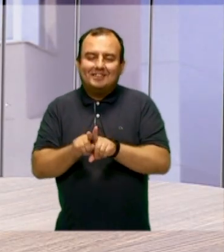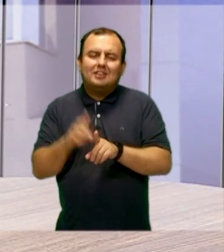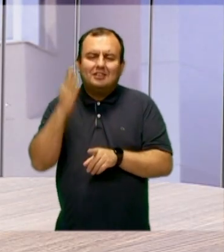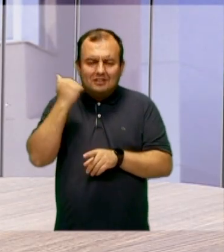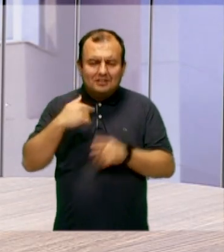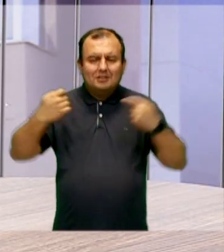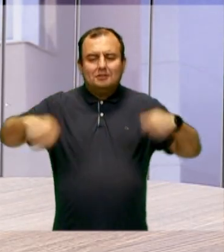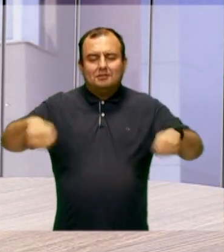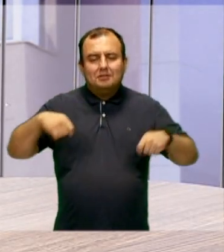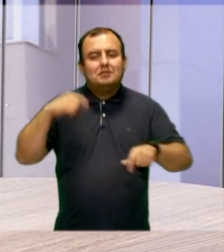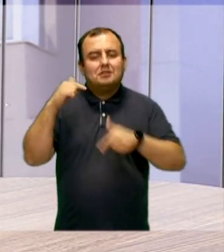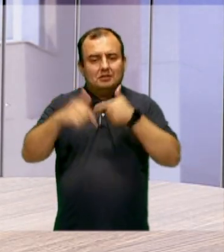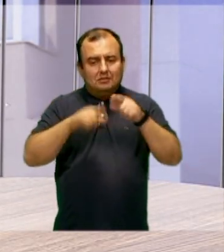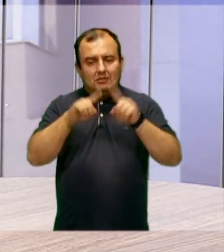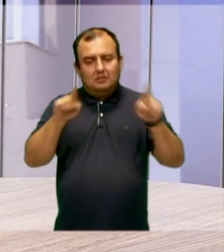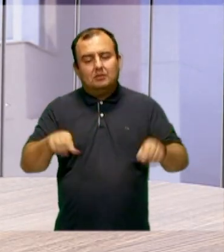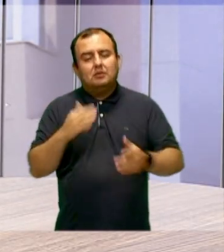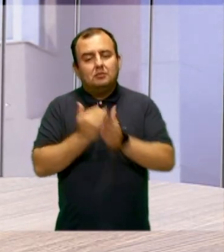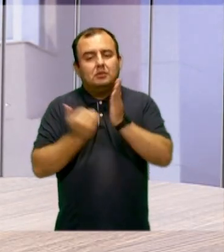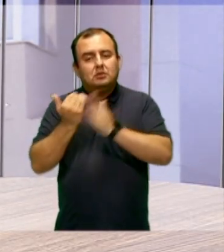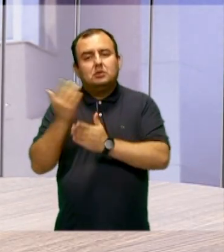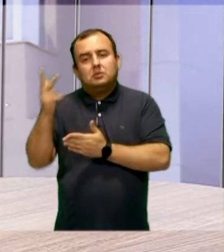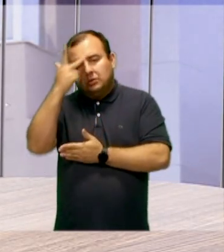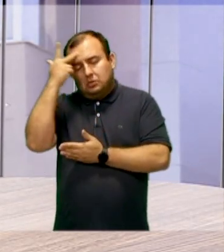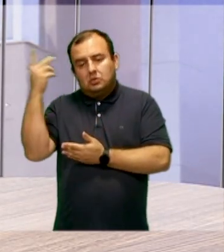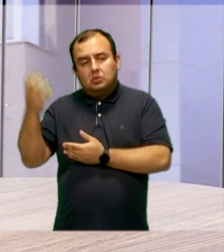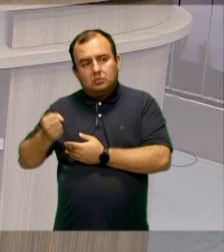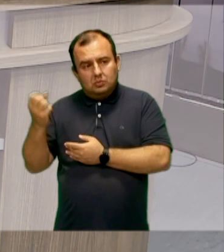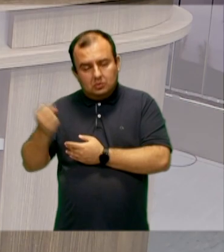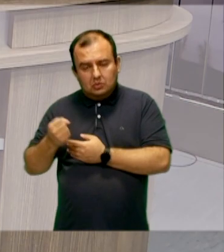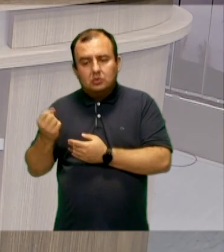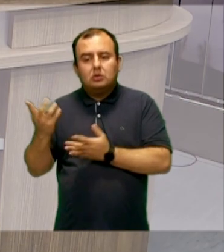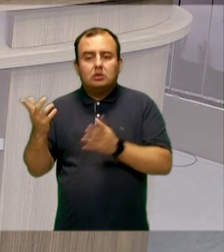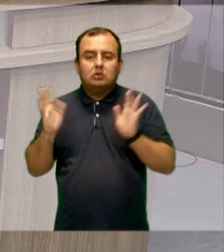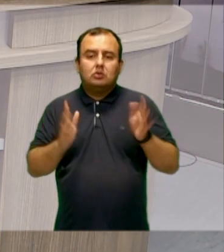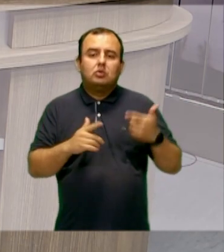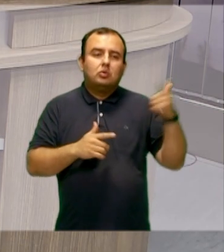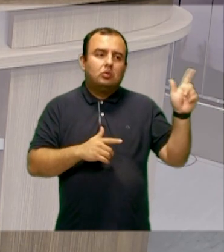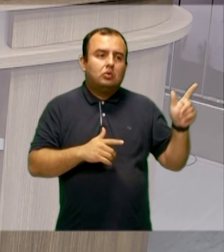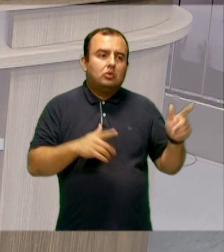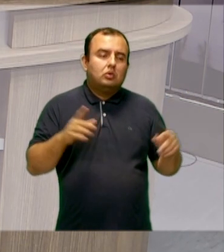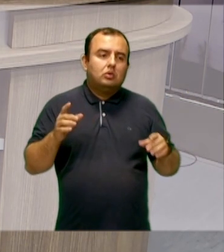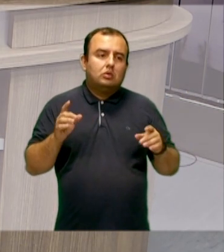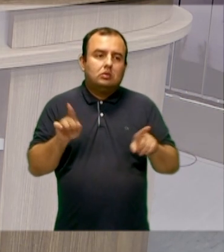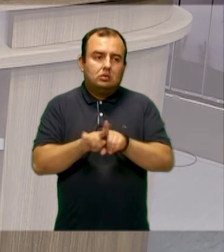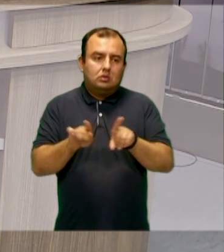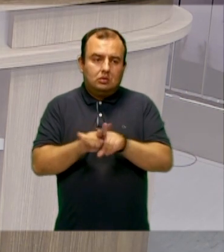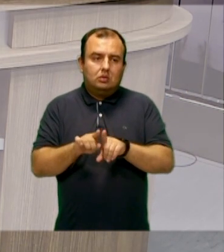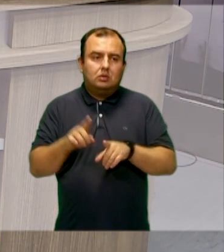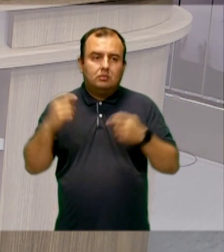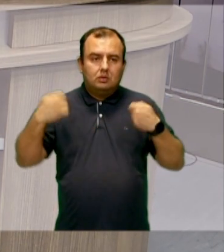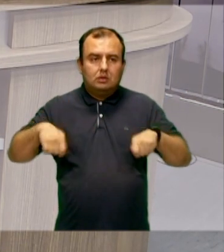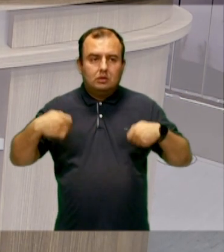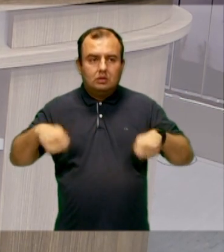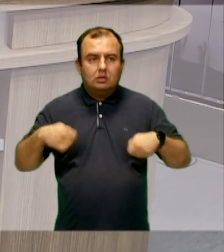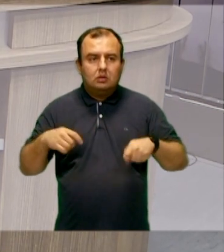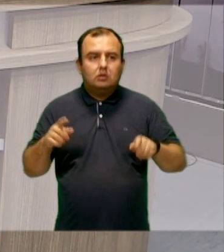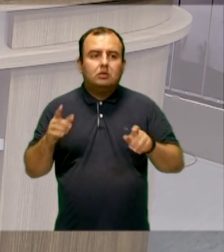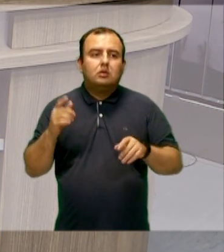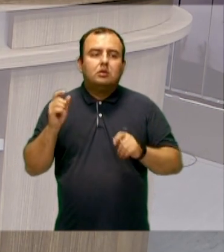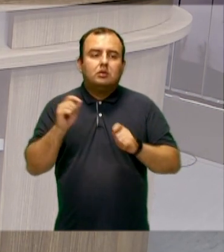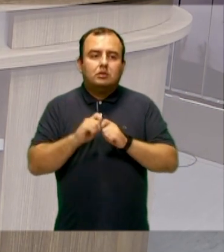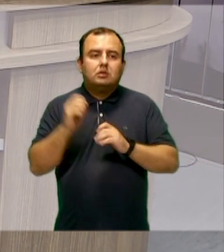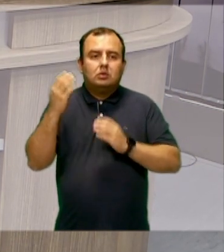município precisa de mais servidores, há pessoas que estão se aposentando, há pessoas que seguem outro caminho na vida e existe a necessidade de fazer mais